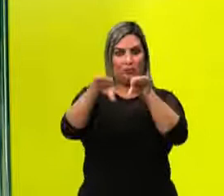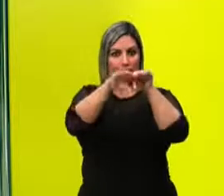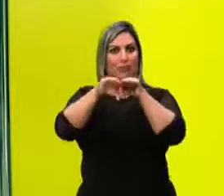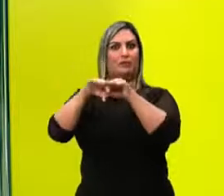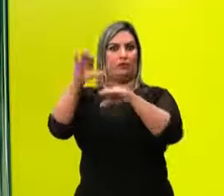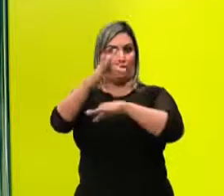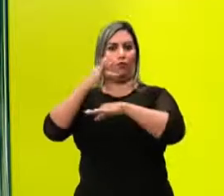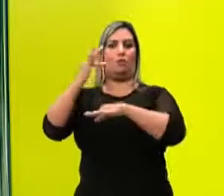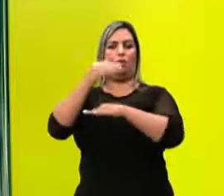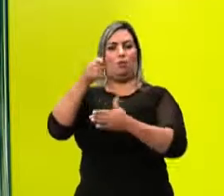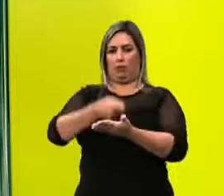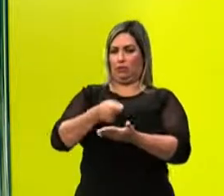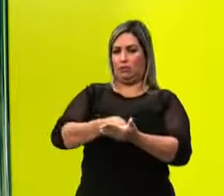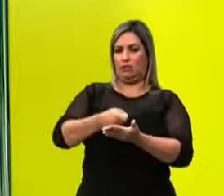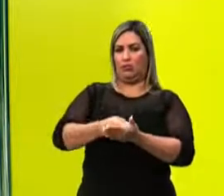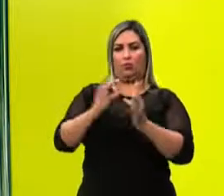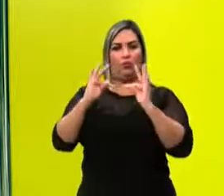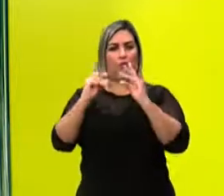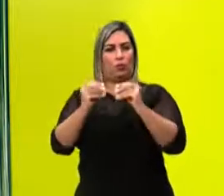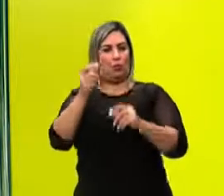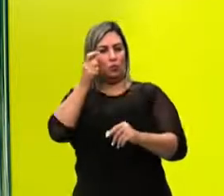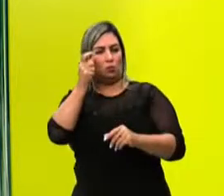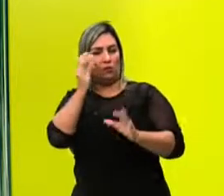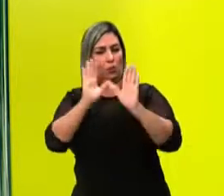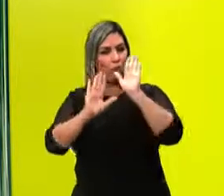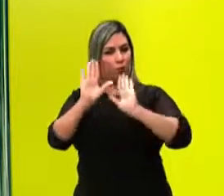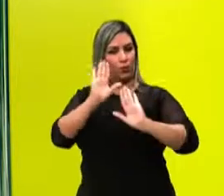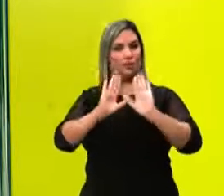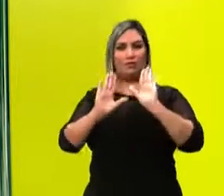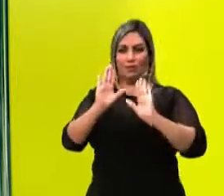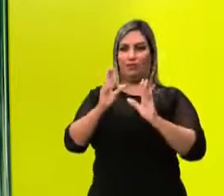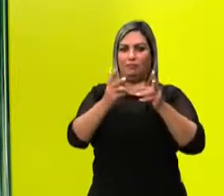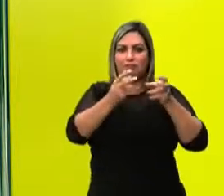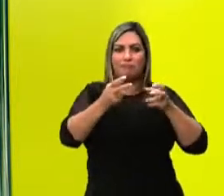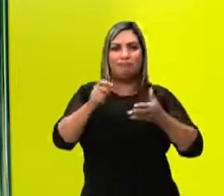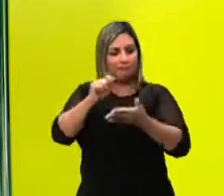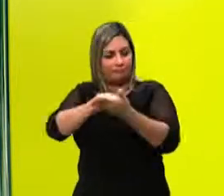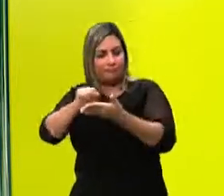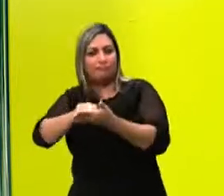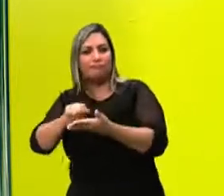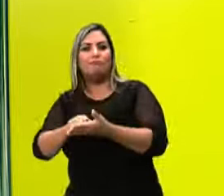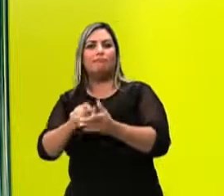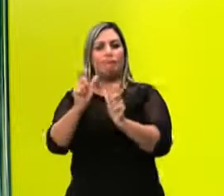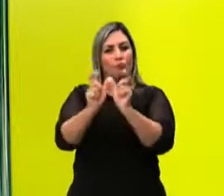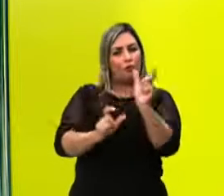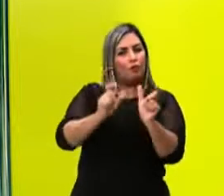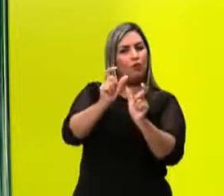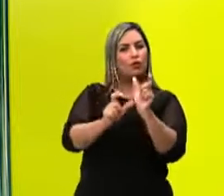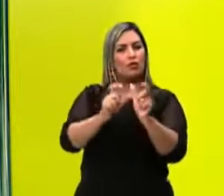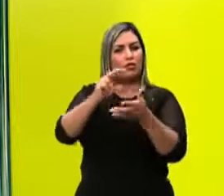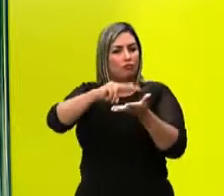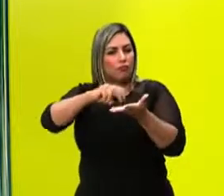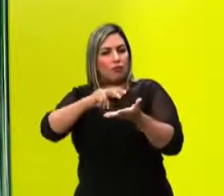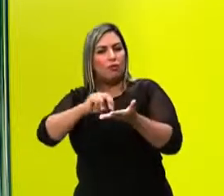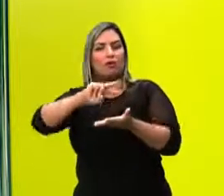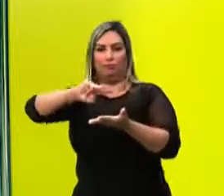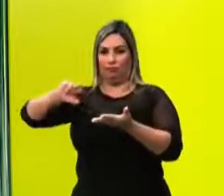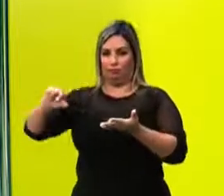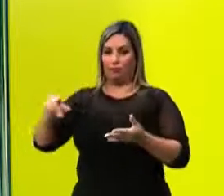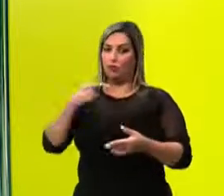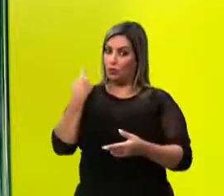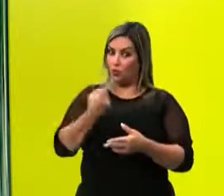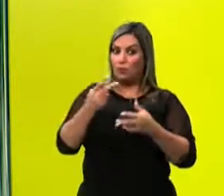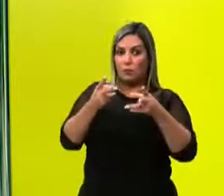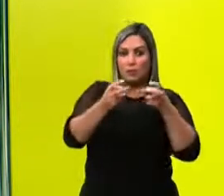padrão, que exige-se, né, toda uma observação, percebendo ortografia, morfologia, o vocabulário. Nós